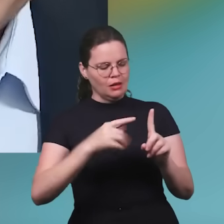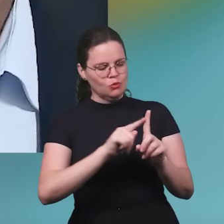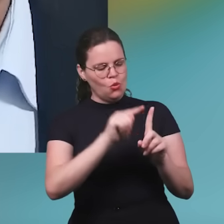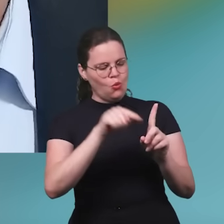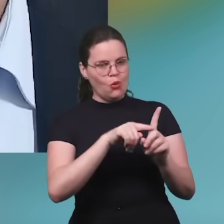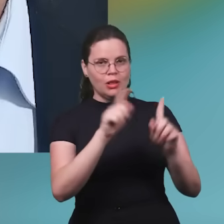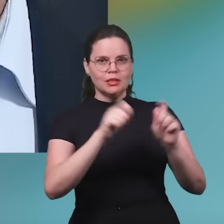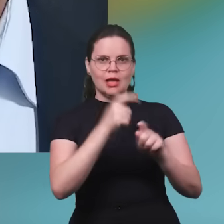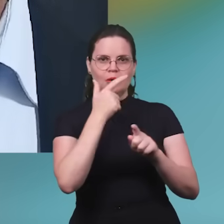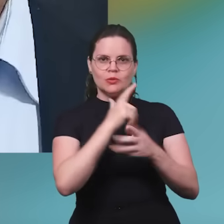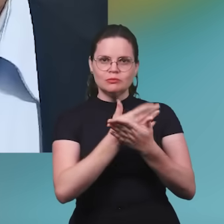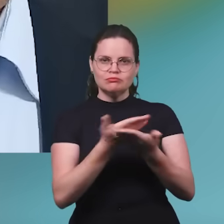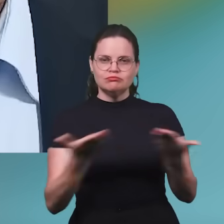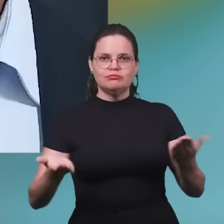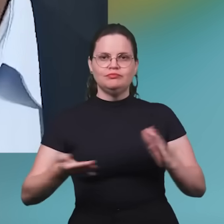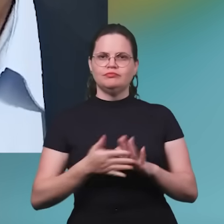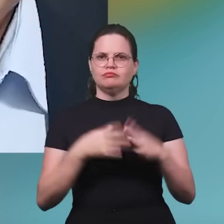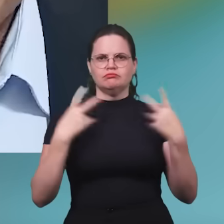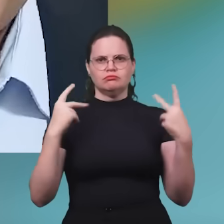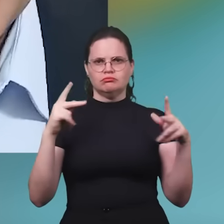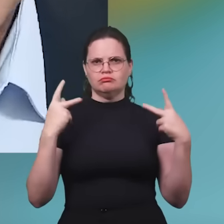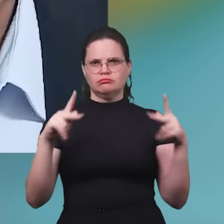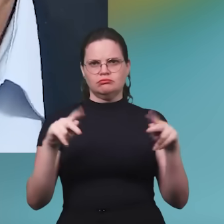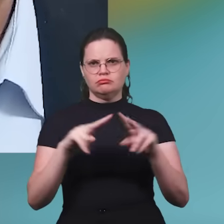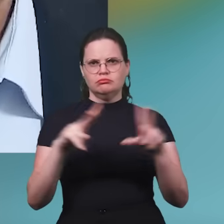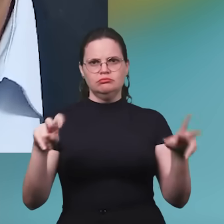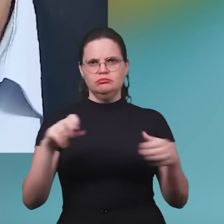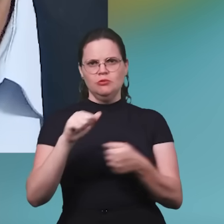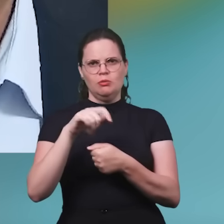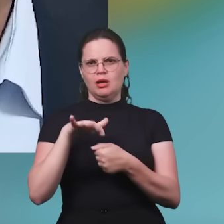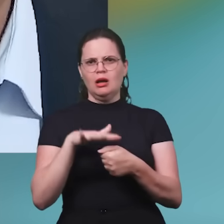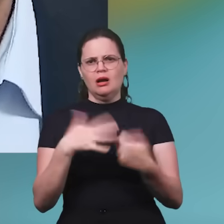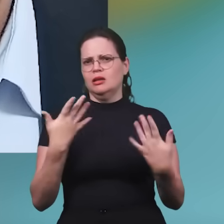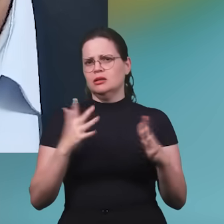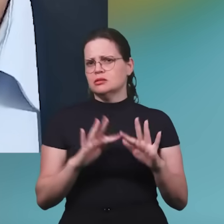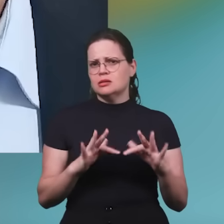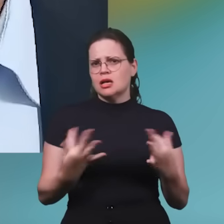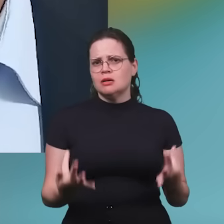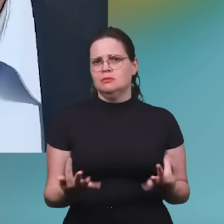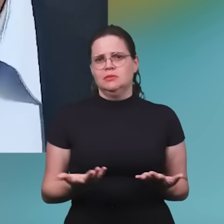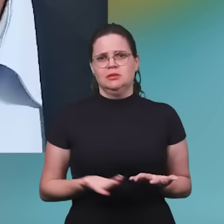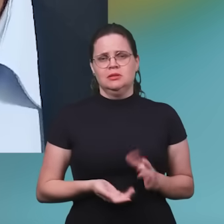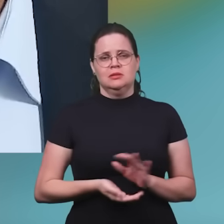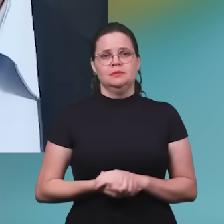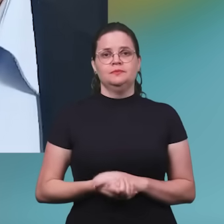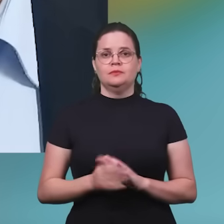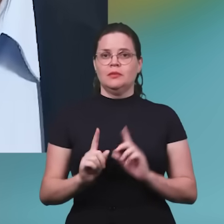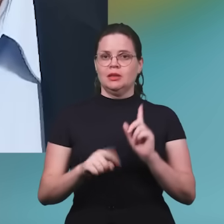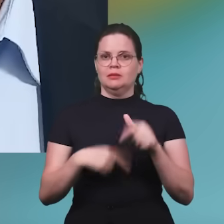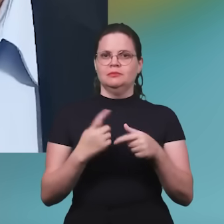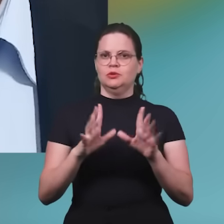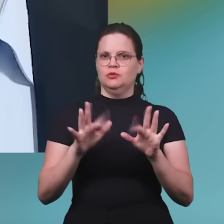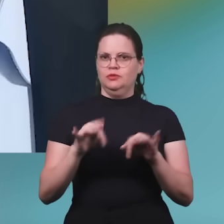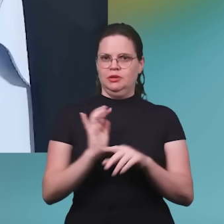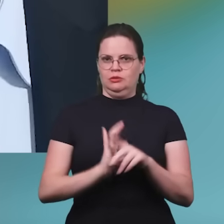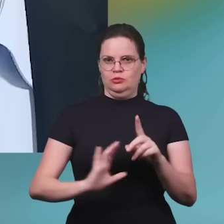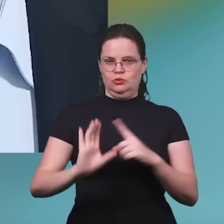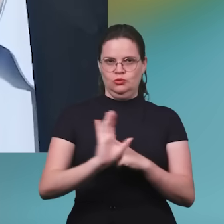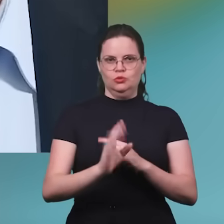na vida dela. E a pregação foi essa, de forma simples. Quando terminou o